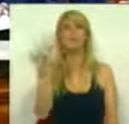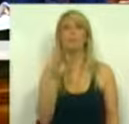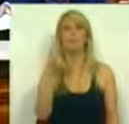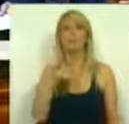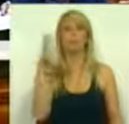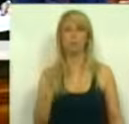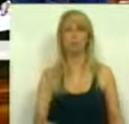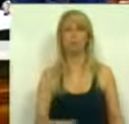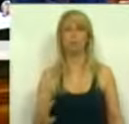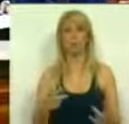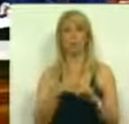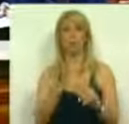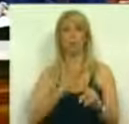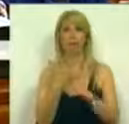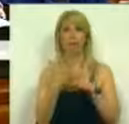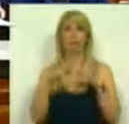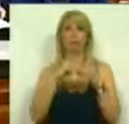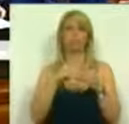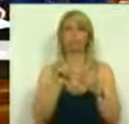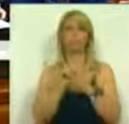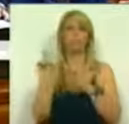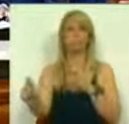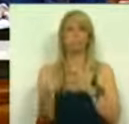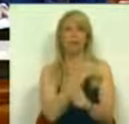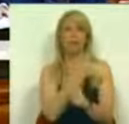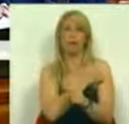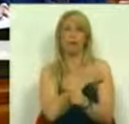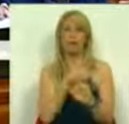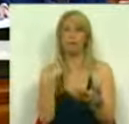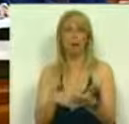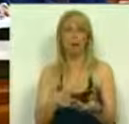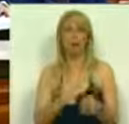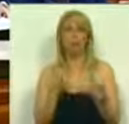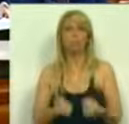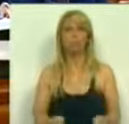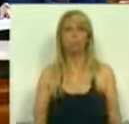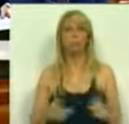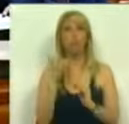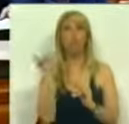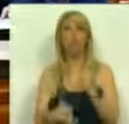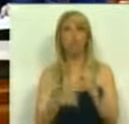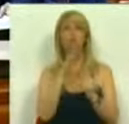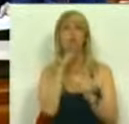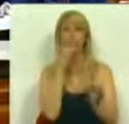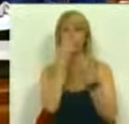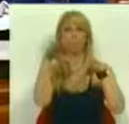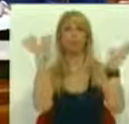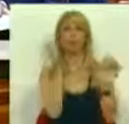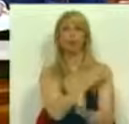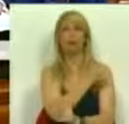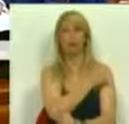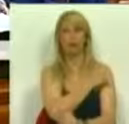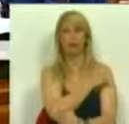famílias portuguesas. O sobreendividamento, o incumprimento dos créditos à habitação e o risco das famílias perderem as suas casas. O PSD